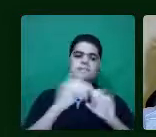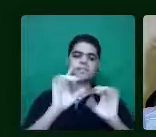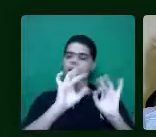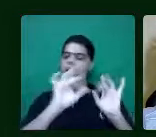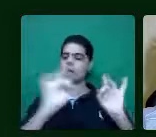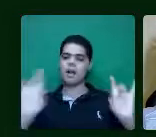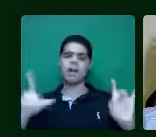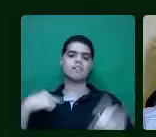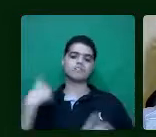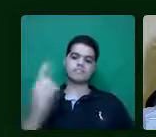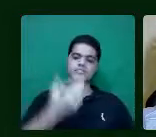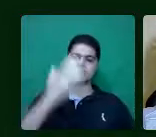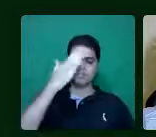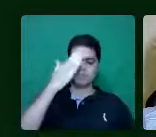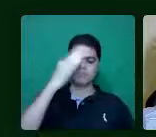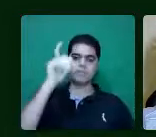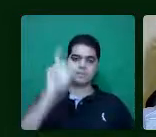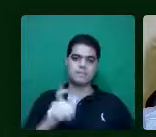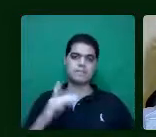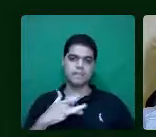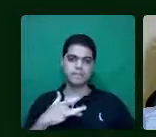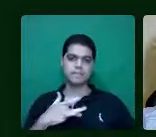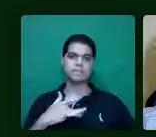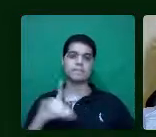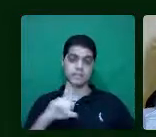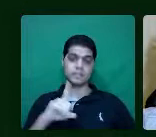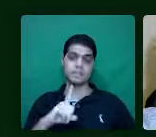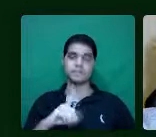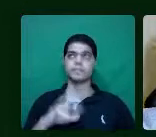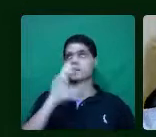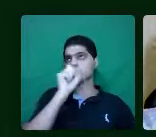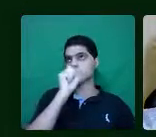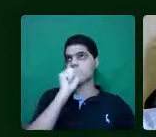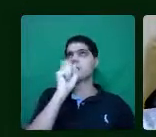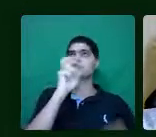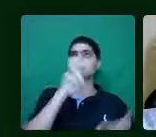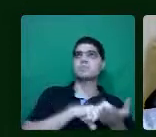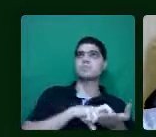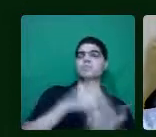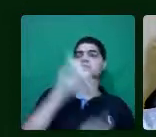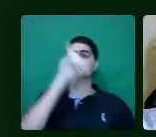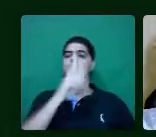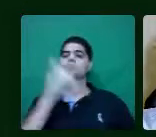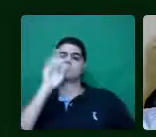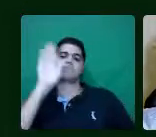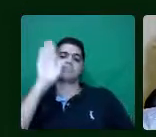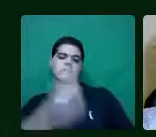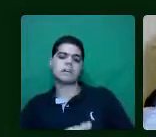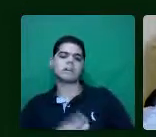determina ali. No sábado eu posso estar sábado de manhã e domingo eu posso estar domingo à tarde. E nesse período que você